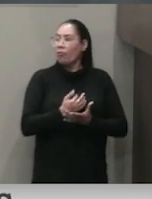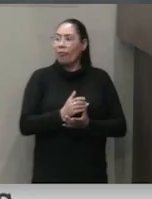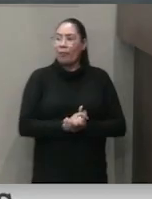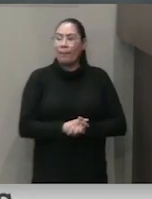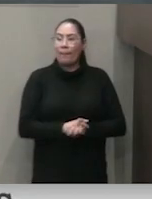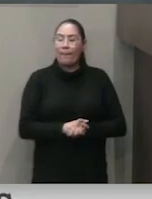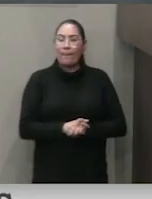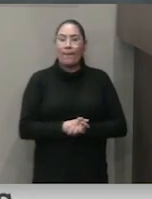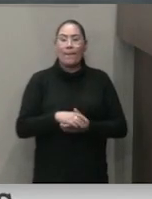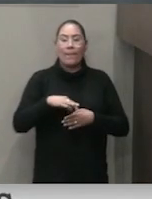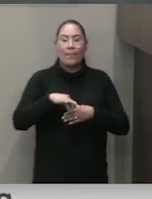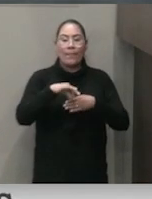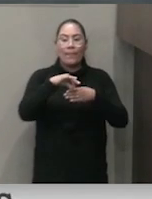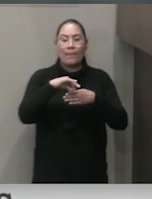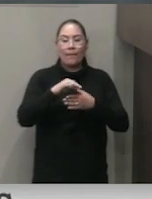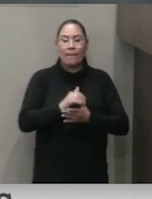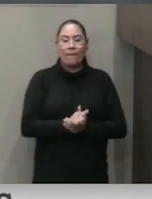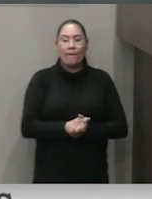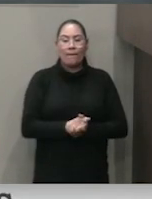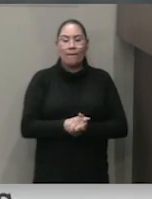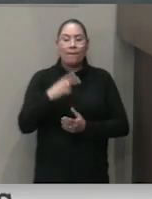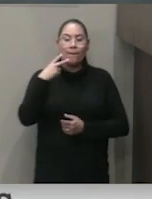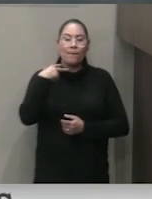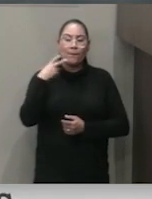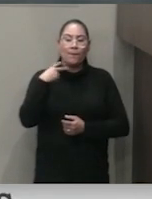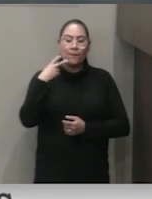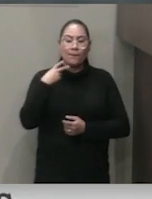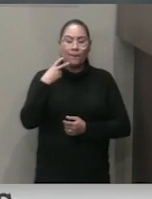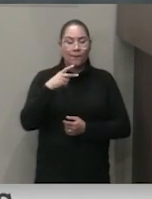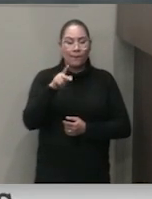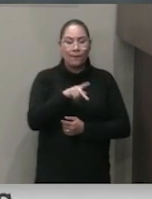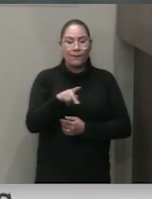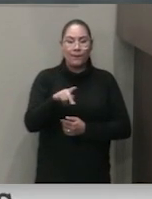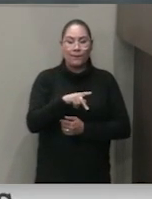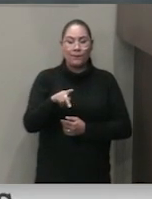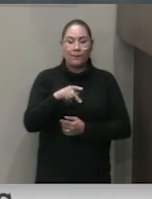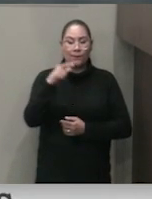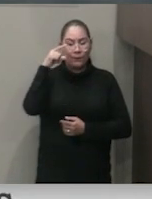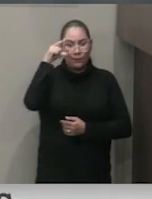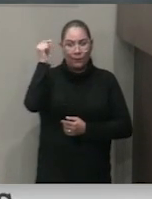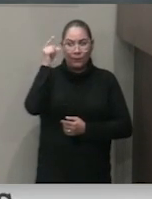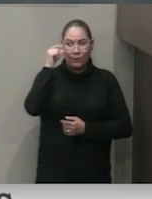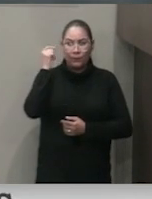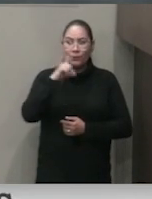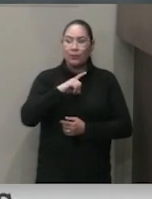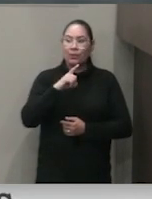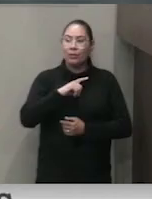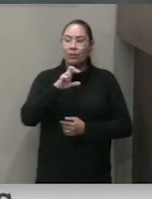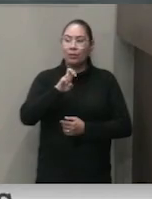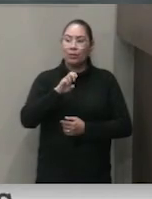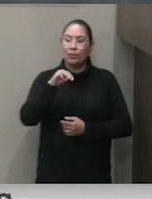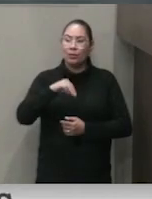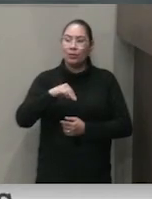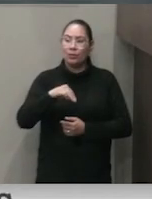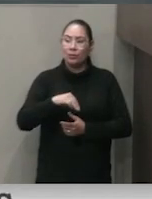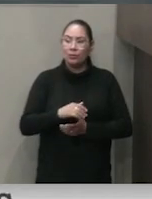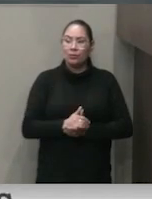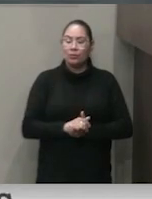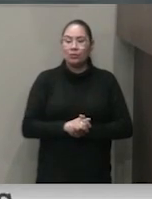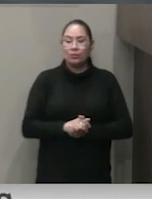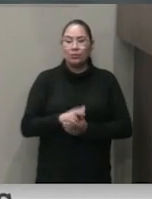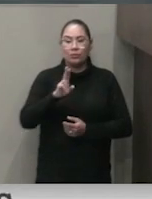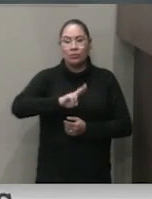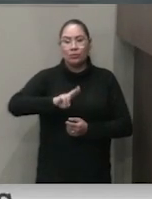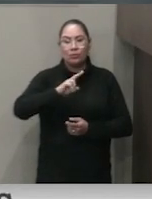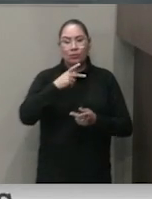ausente. Liderança de oposição, vereadora professora Regina. Vossa Excelência tem 5 minutos para o